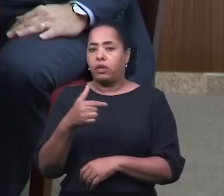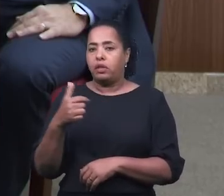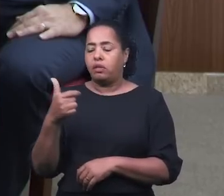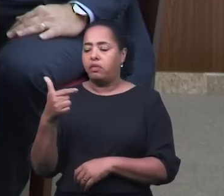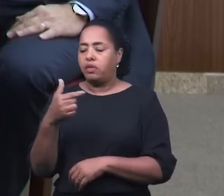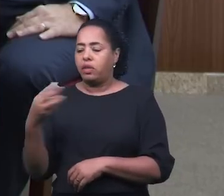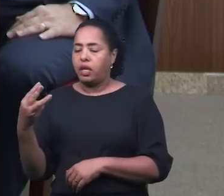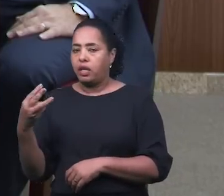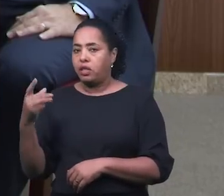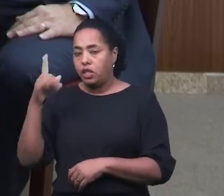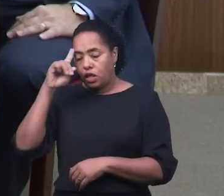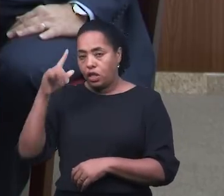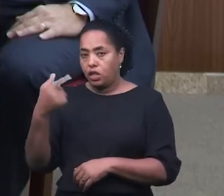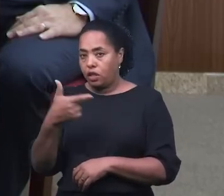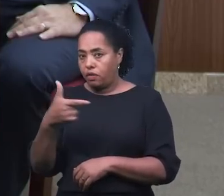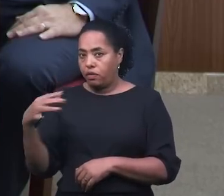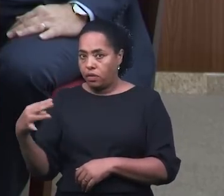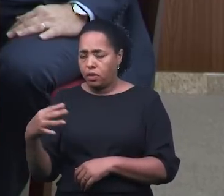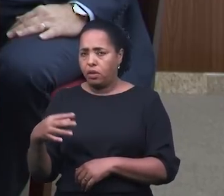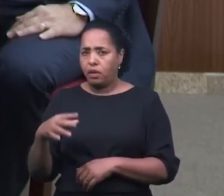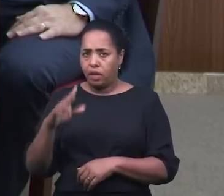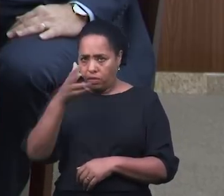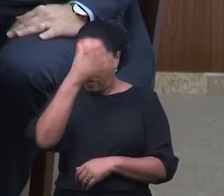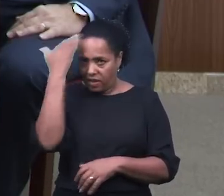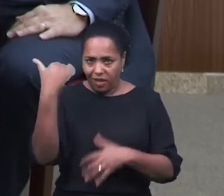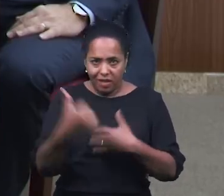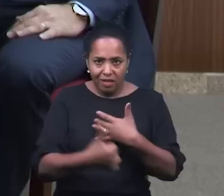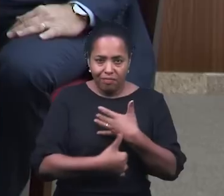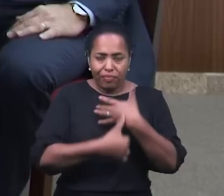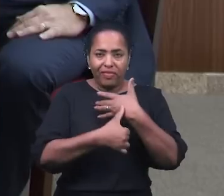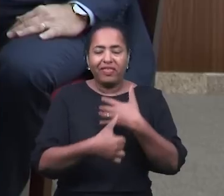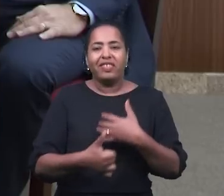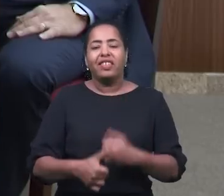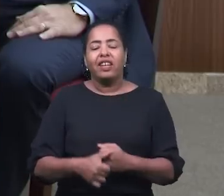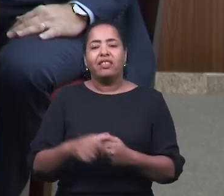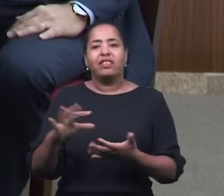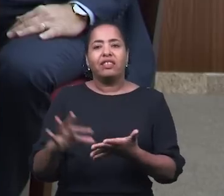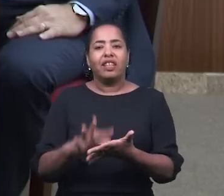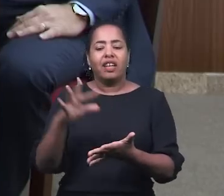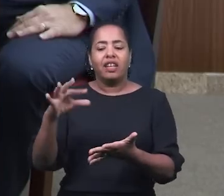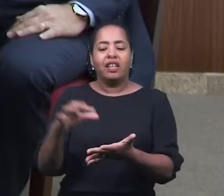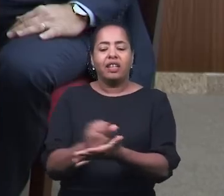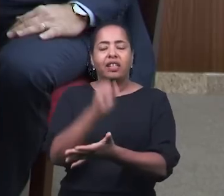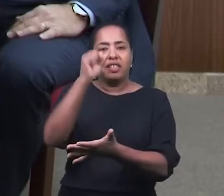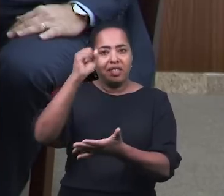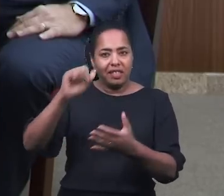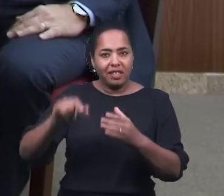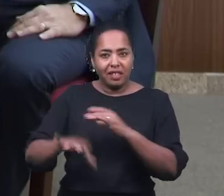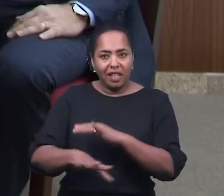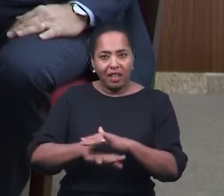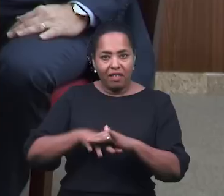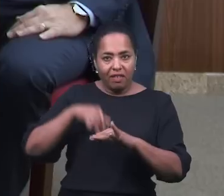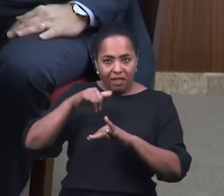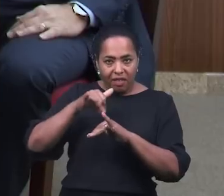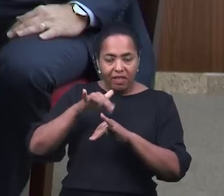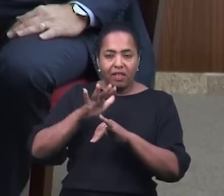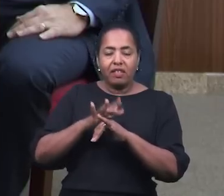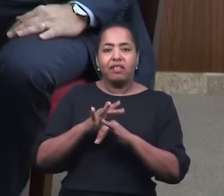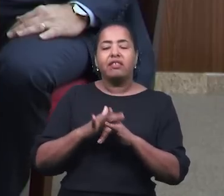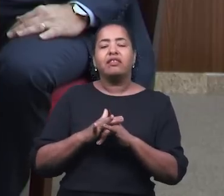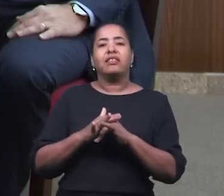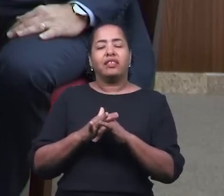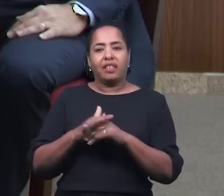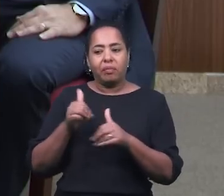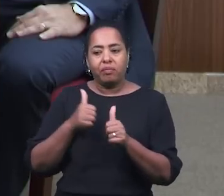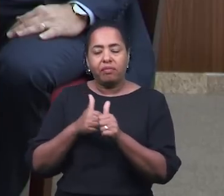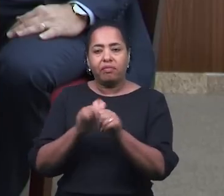24 próximos agora. Não esqueça de dar o seu like nesse programa, de se inscrever neste canal para nos seguir nas